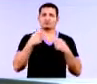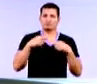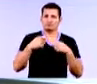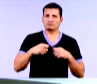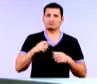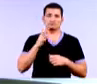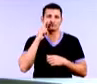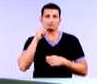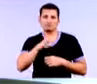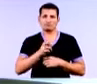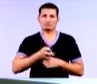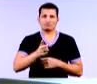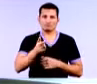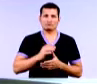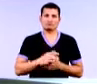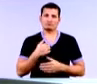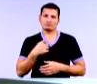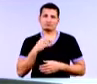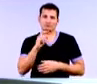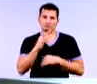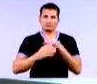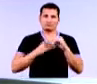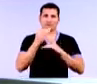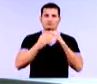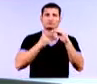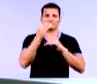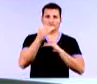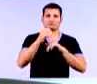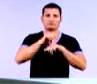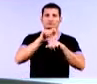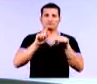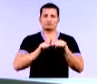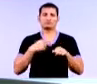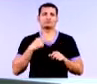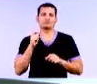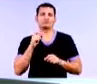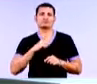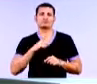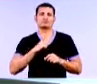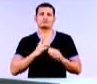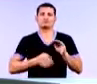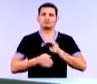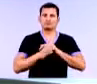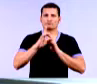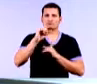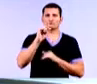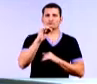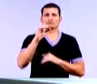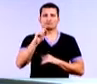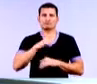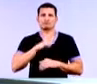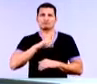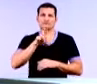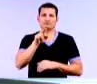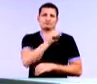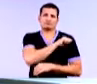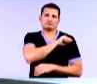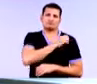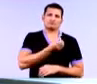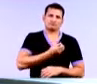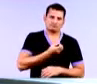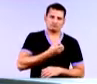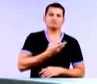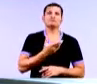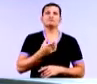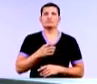sempre observar, bom, eu vou desenvolver um algoritmo, o que eu tenho de dados de entrada? Eu tenho o nome do aluno, eu tenho as notas, eu tenho a